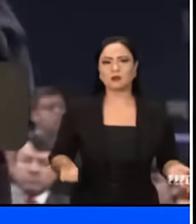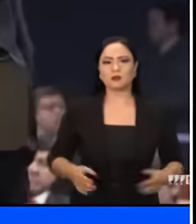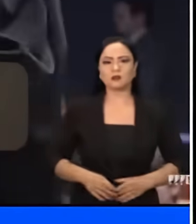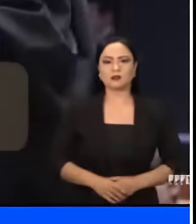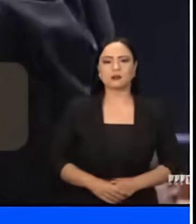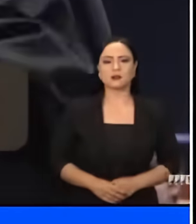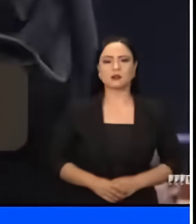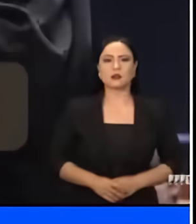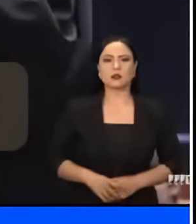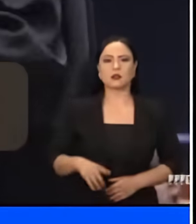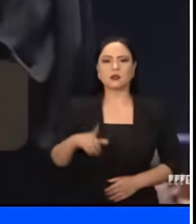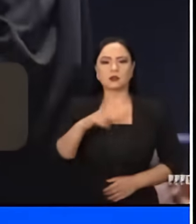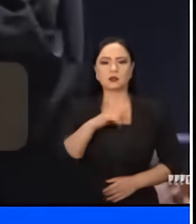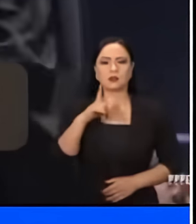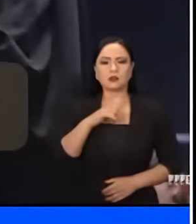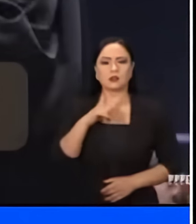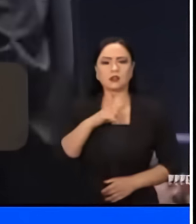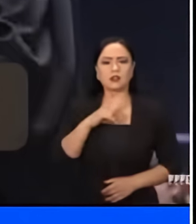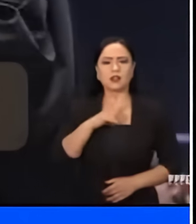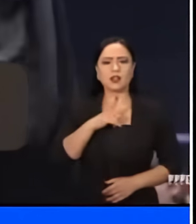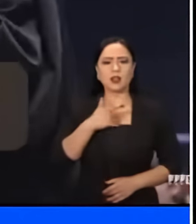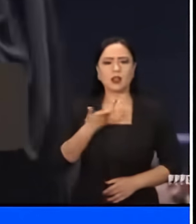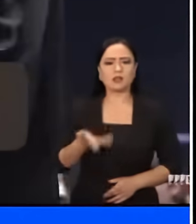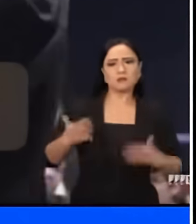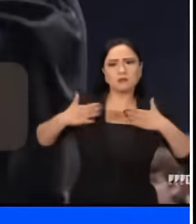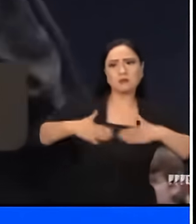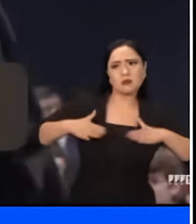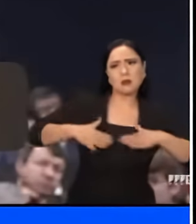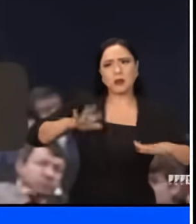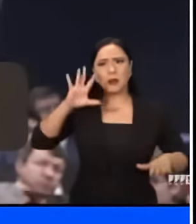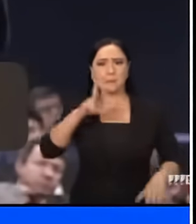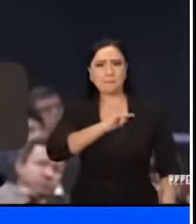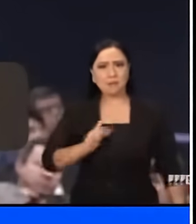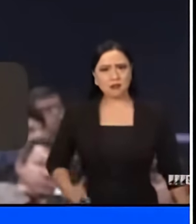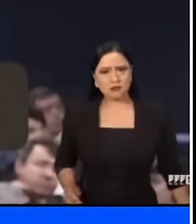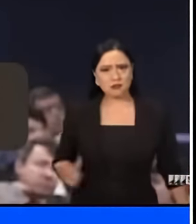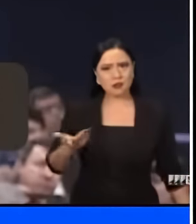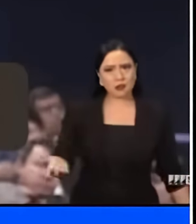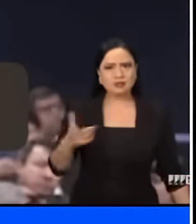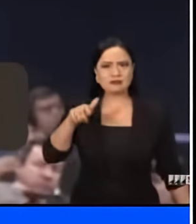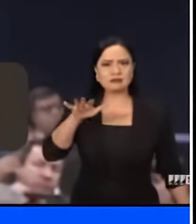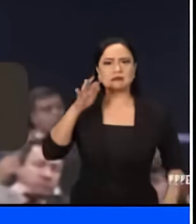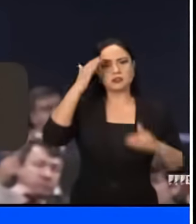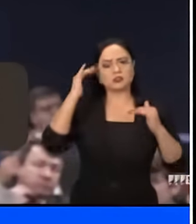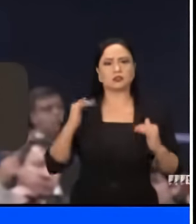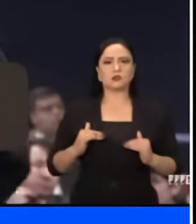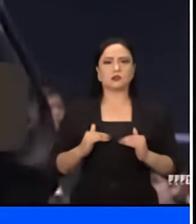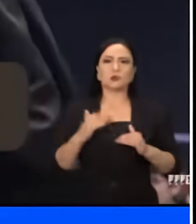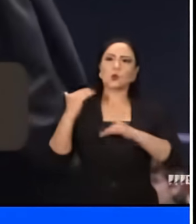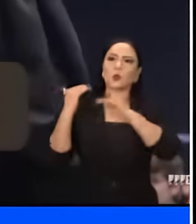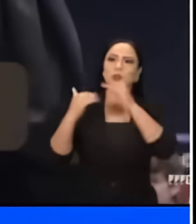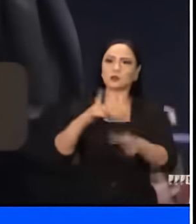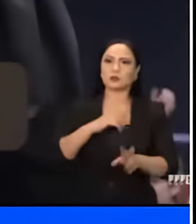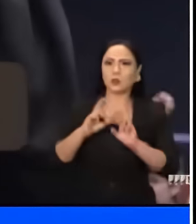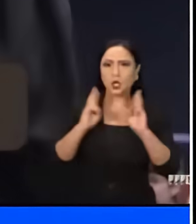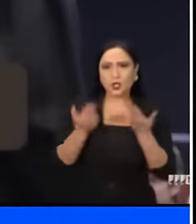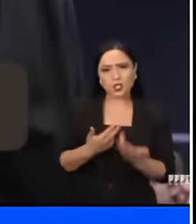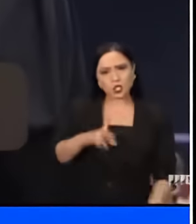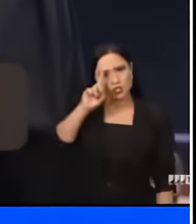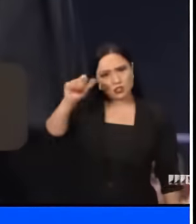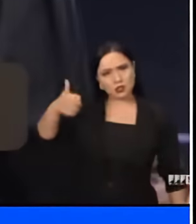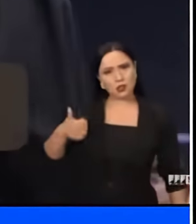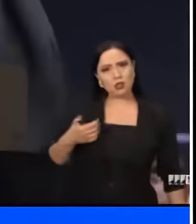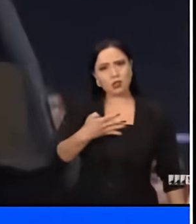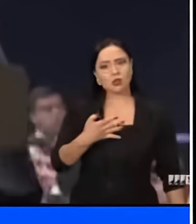para demover o presidente da República de qualquer medida nesse sentido. Quando ele fez a reunião do dia 14 de